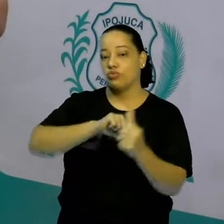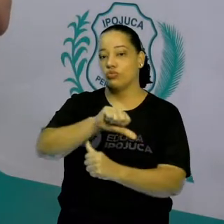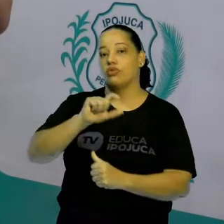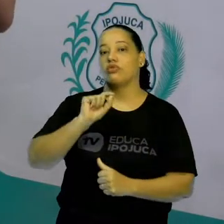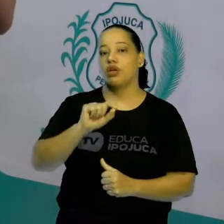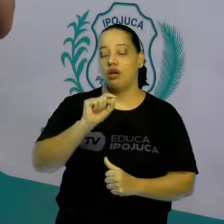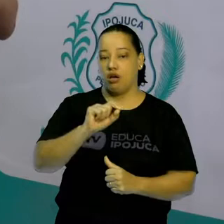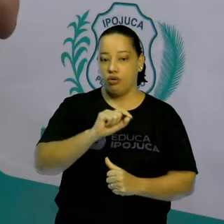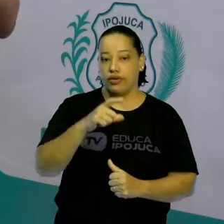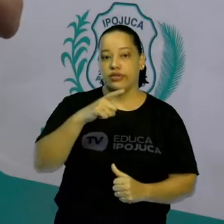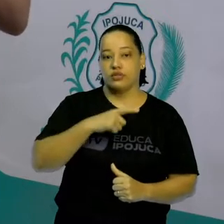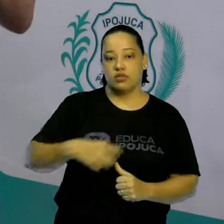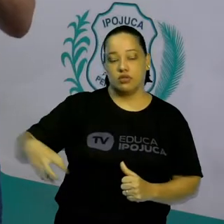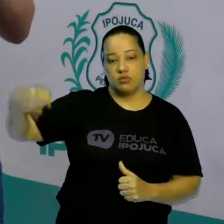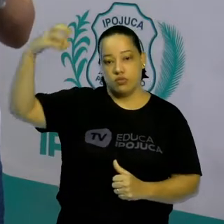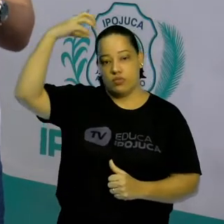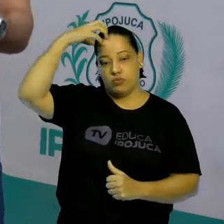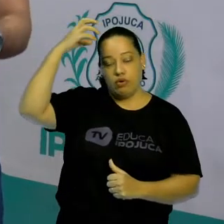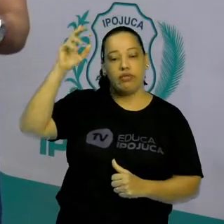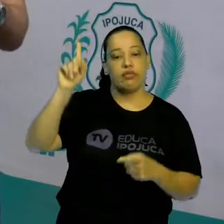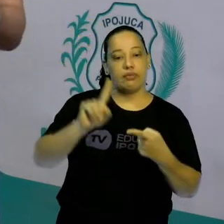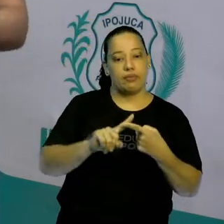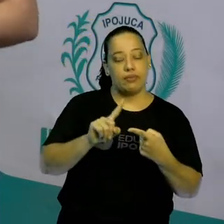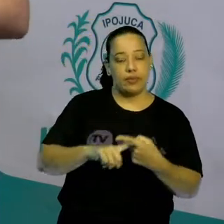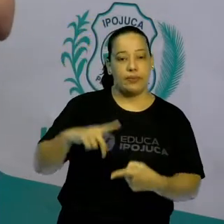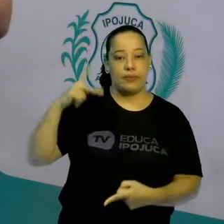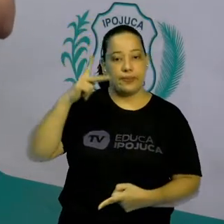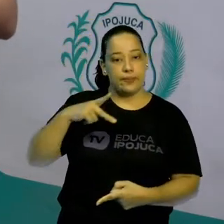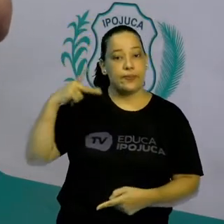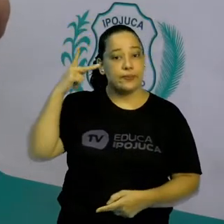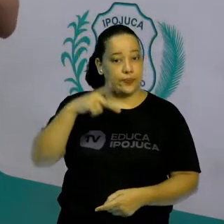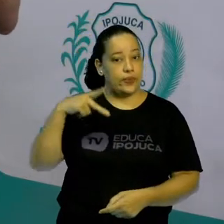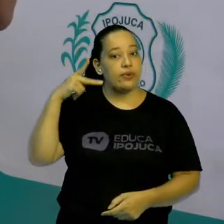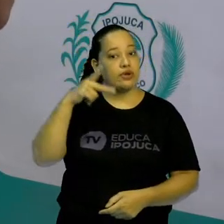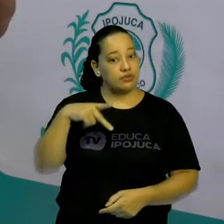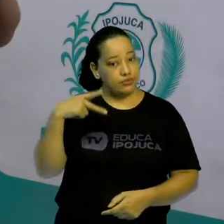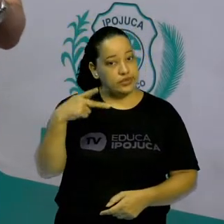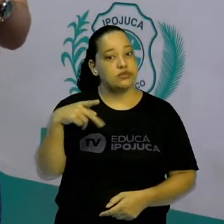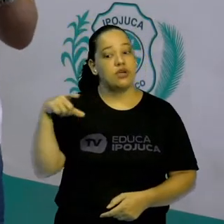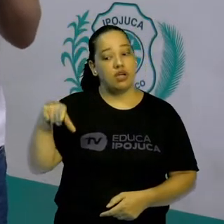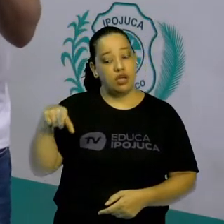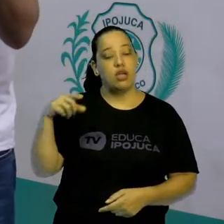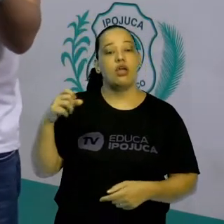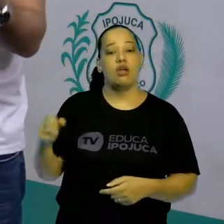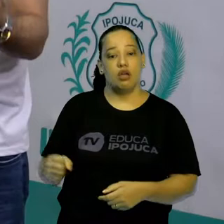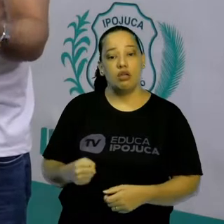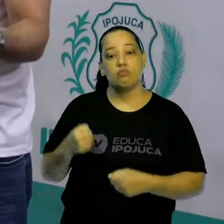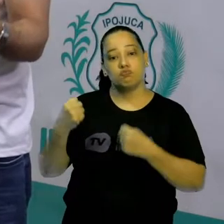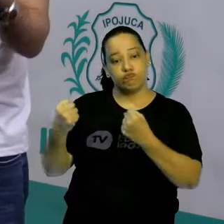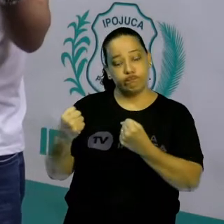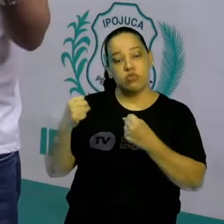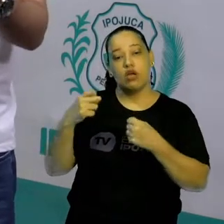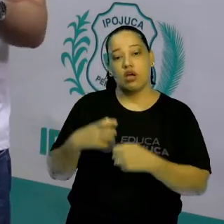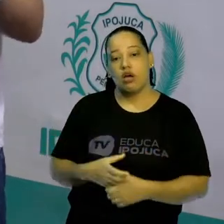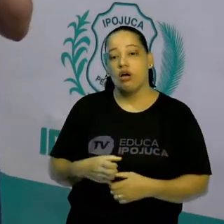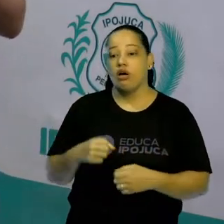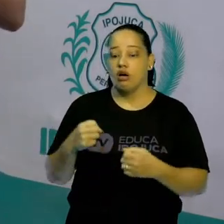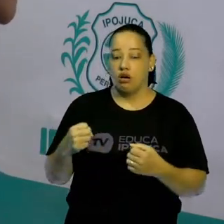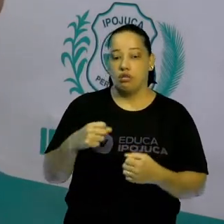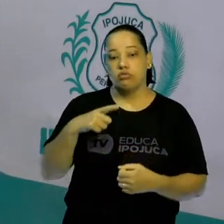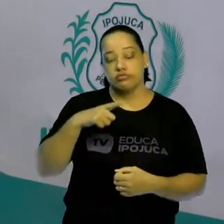parlamentar. Então, o parlamento inglês ele vai passar a ter muito mais poder do que tinha antes para